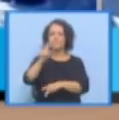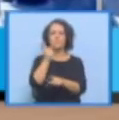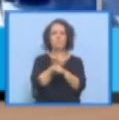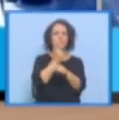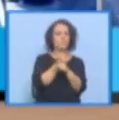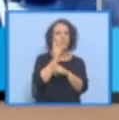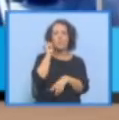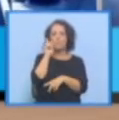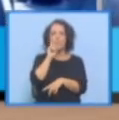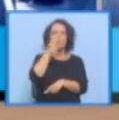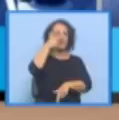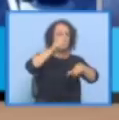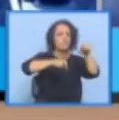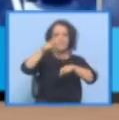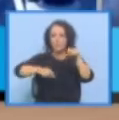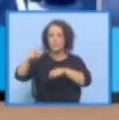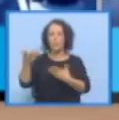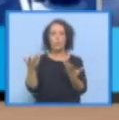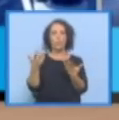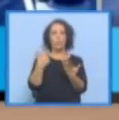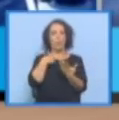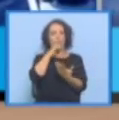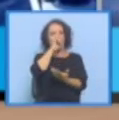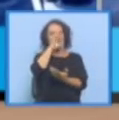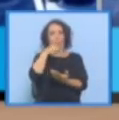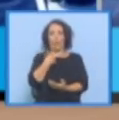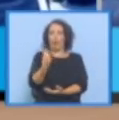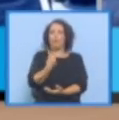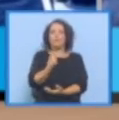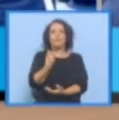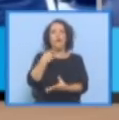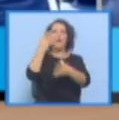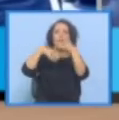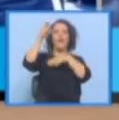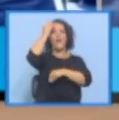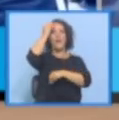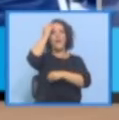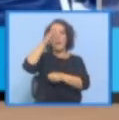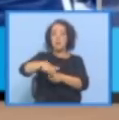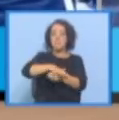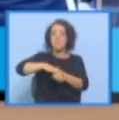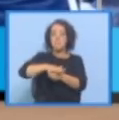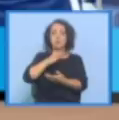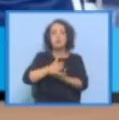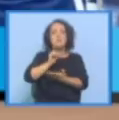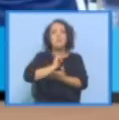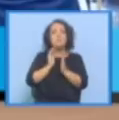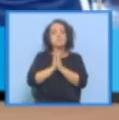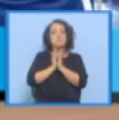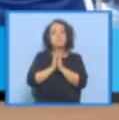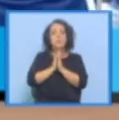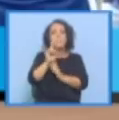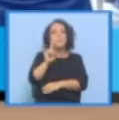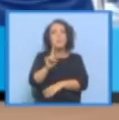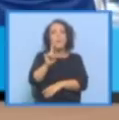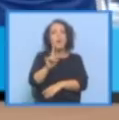as pessoas. E eu espantou-me aquilo, jovem seminarista, a minha realidade eclesial praticamente era a minha paróquia, 1º ano de